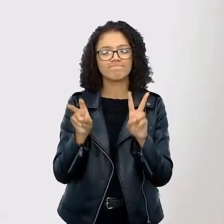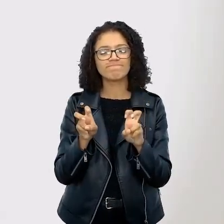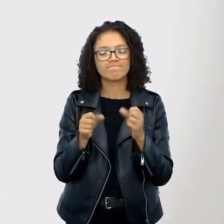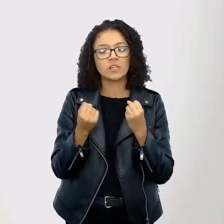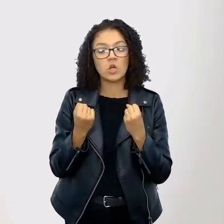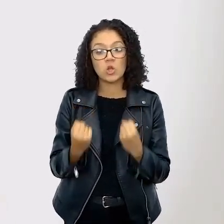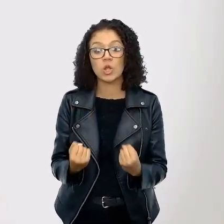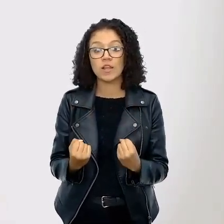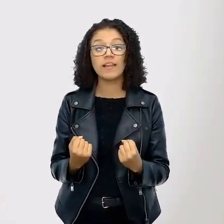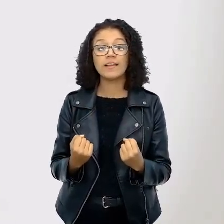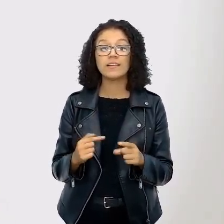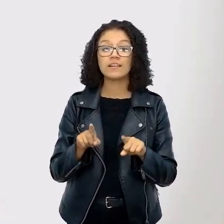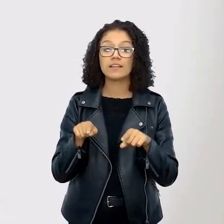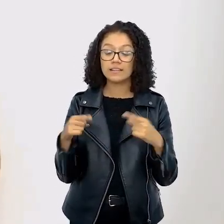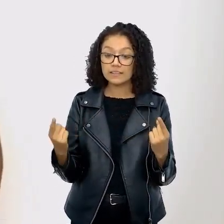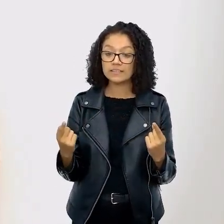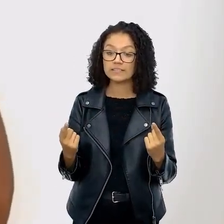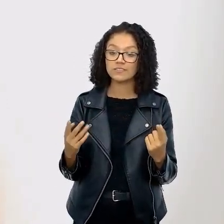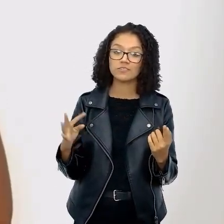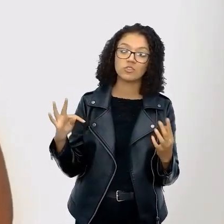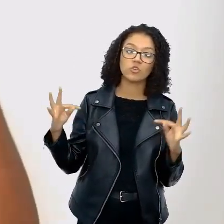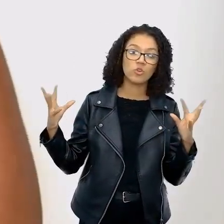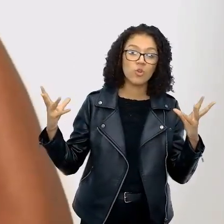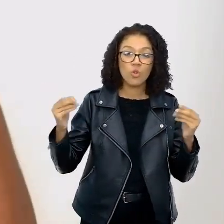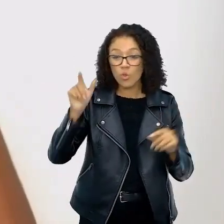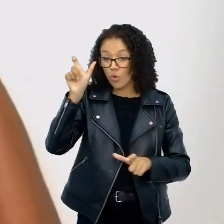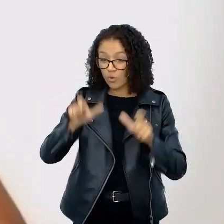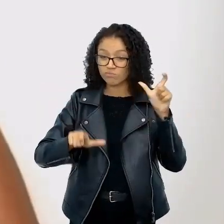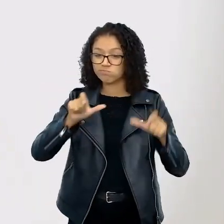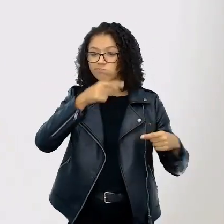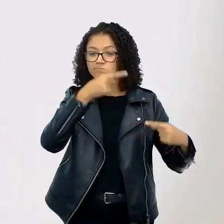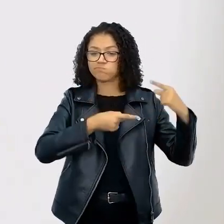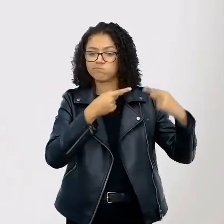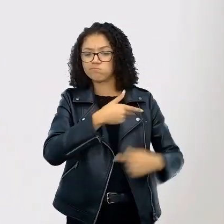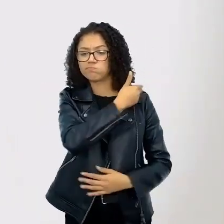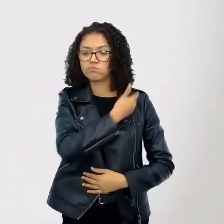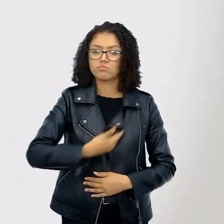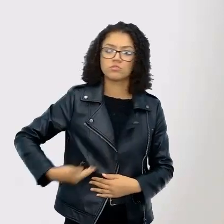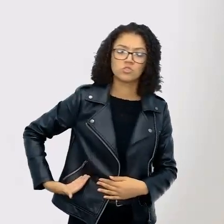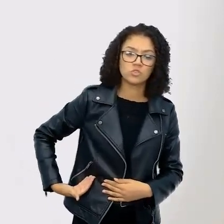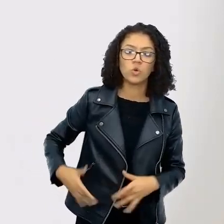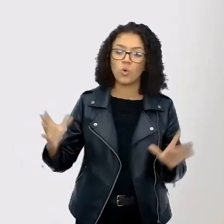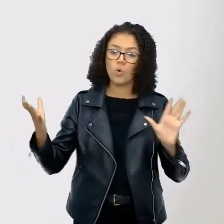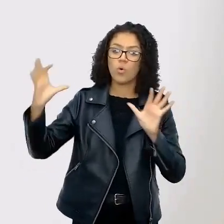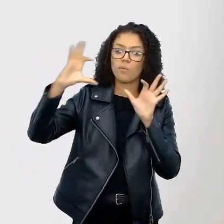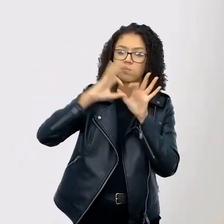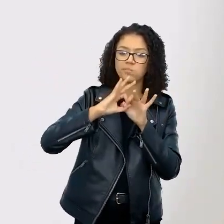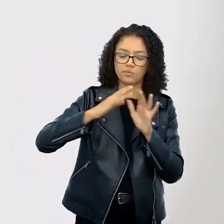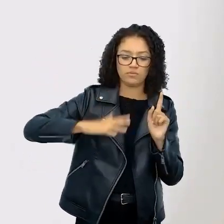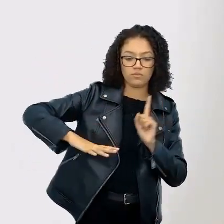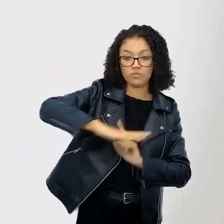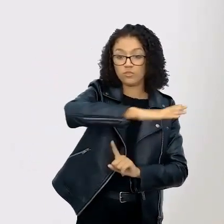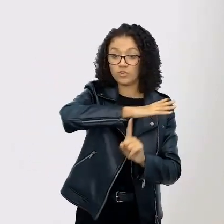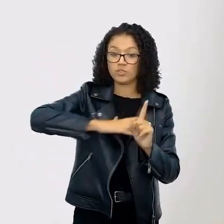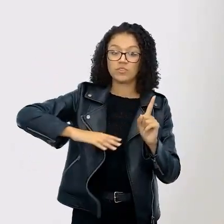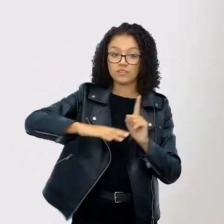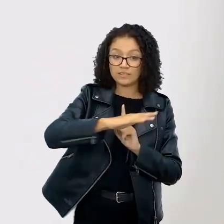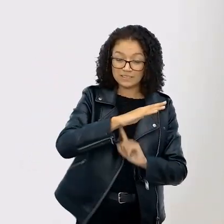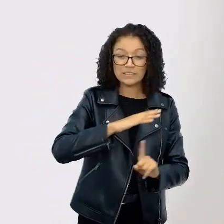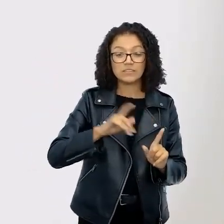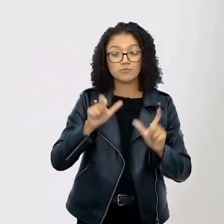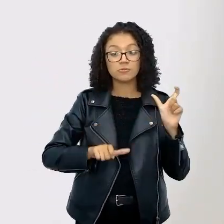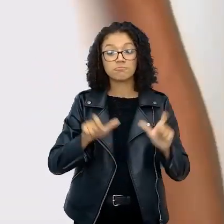uma rede que envolve a ação de várias instituições e áreas governamentais ou não, que atuam em questões sociais de extrema